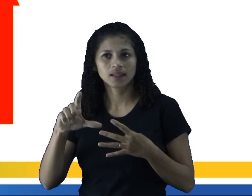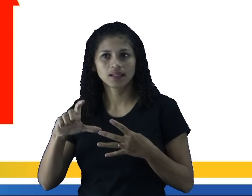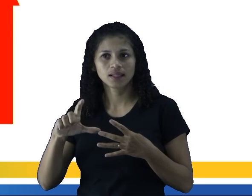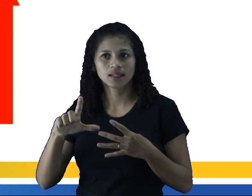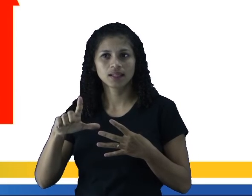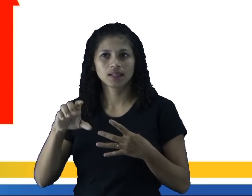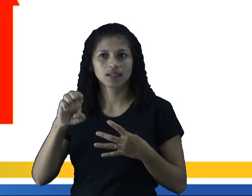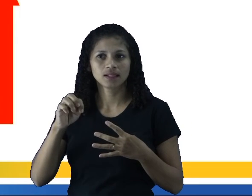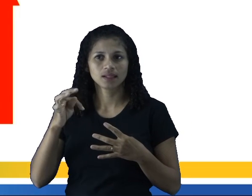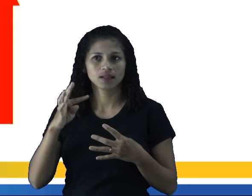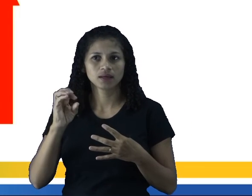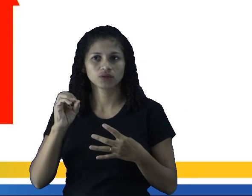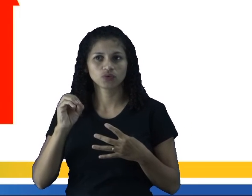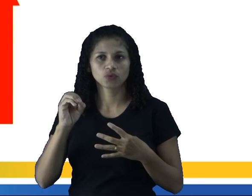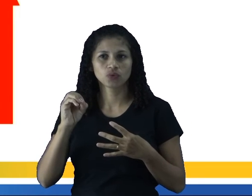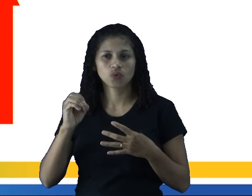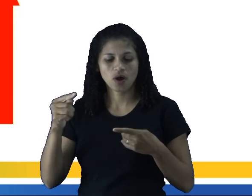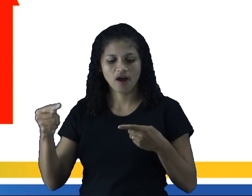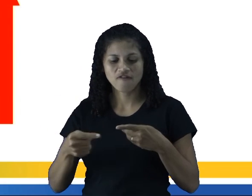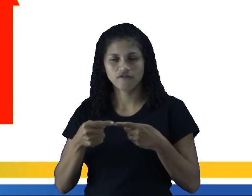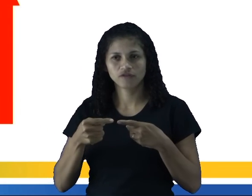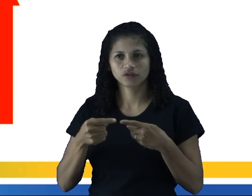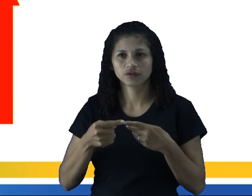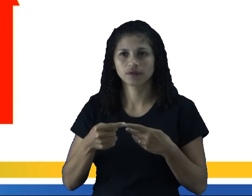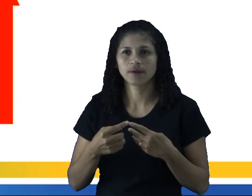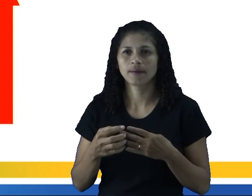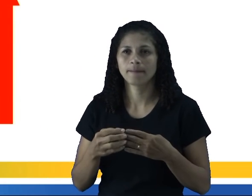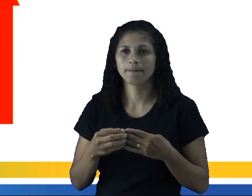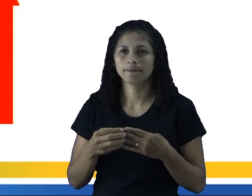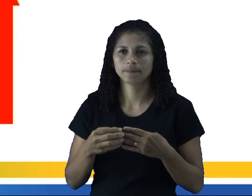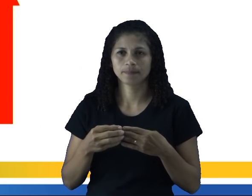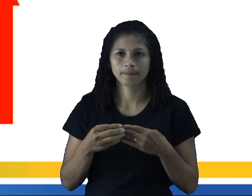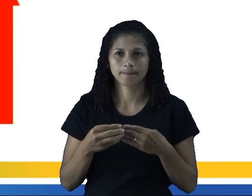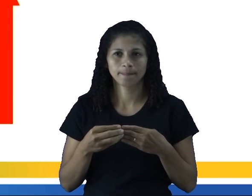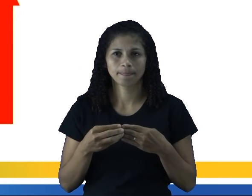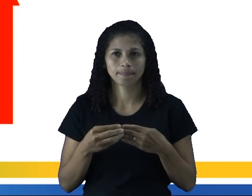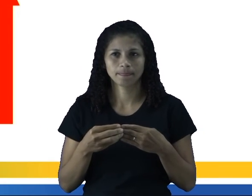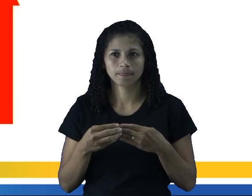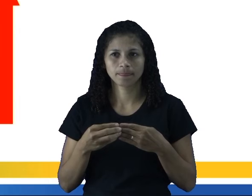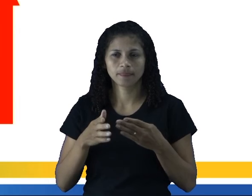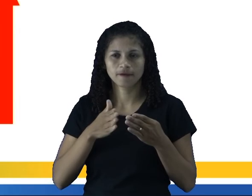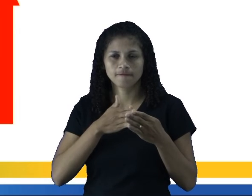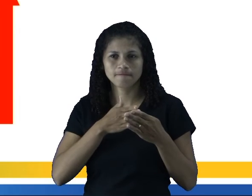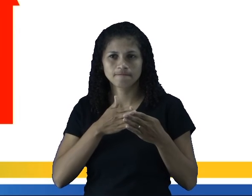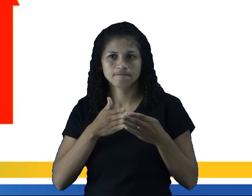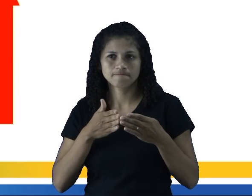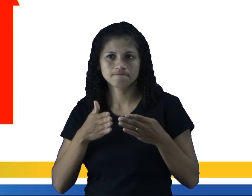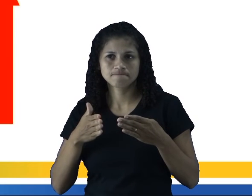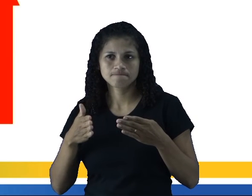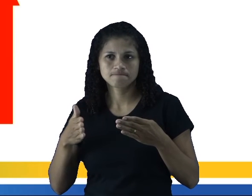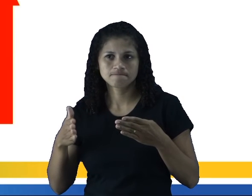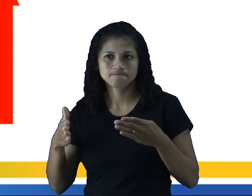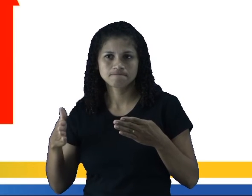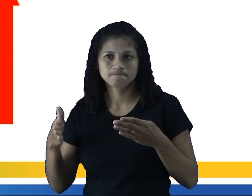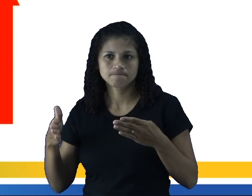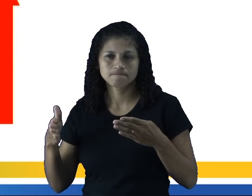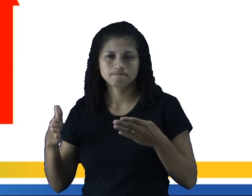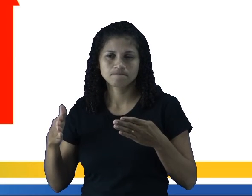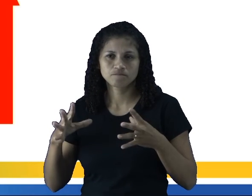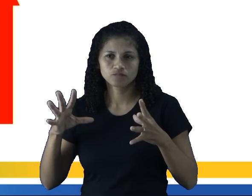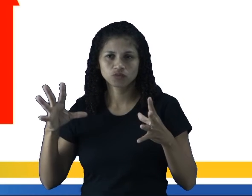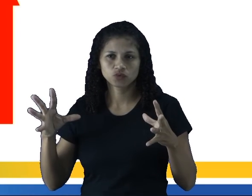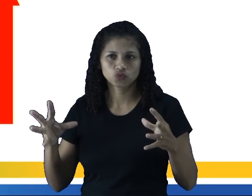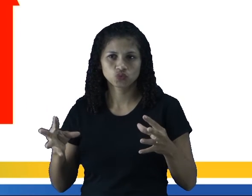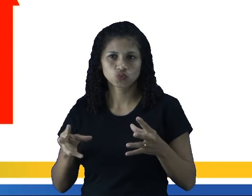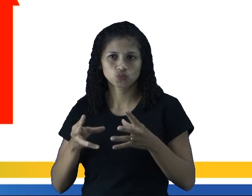vão aumentar de cima para baixo e da direita para a esquerda. Então, esse daí é um resumo